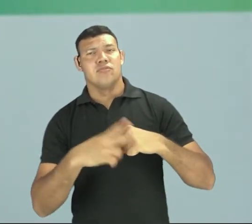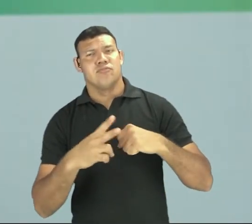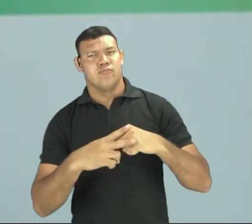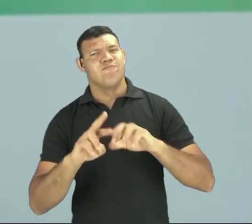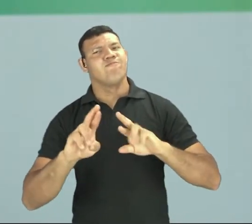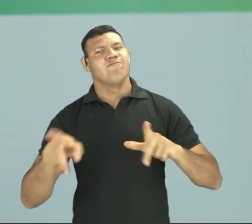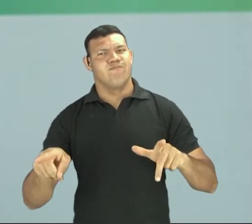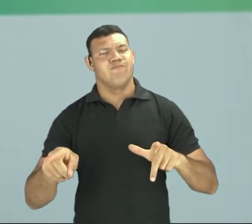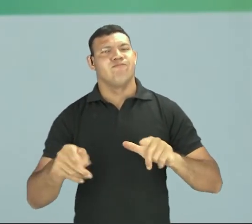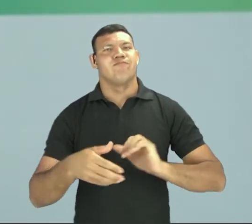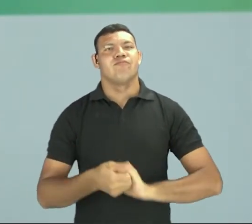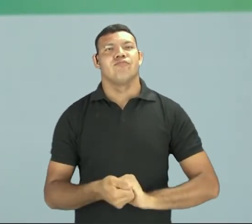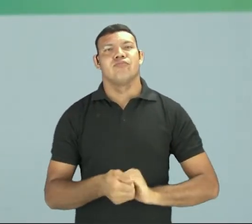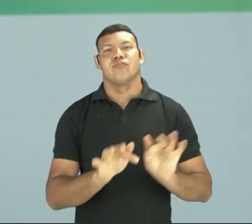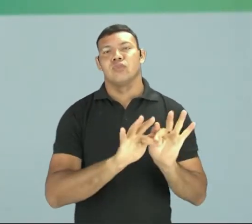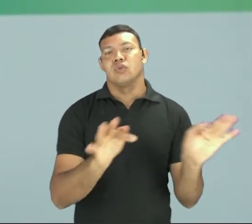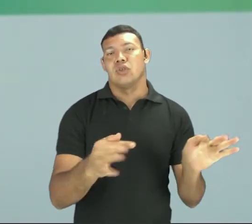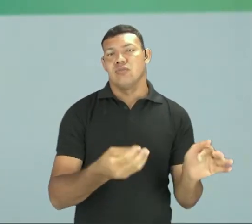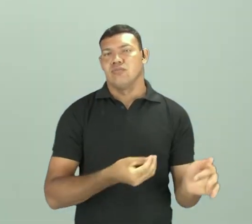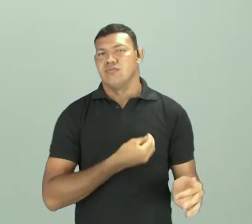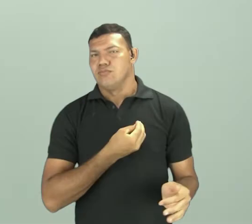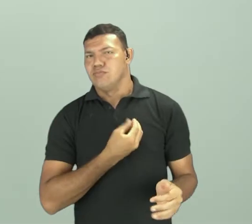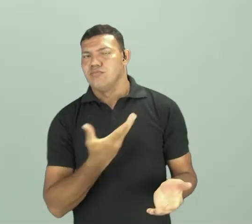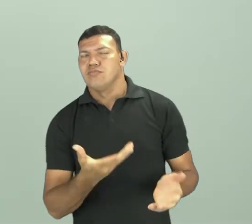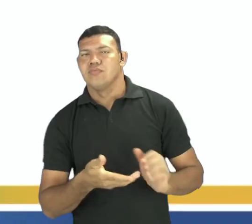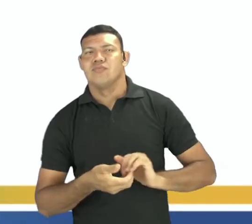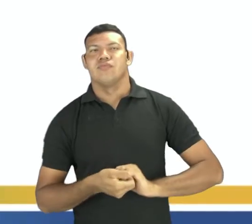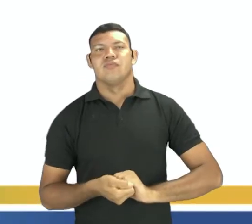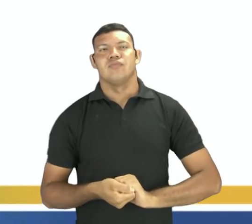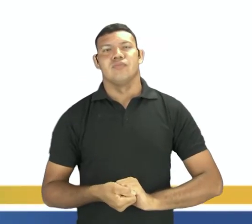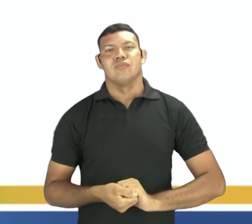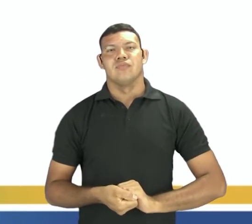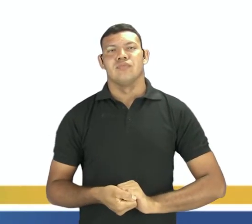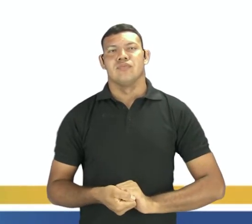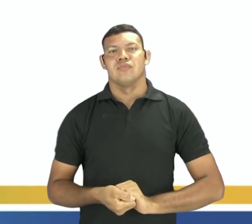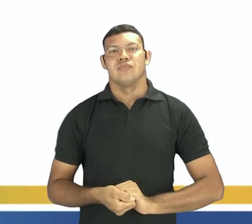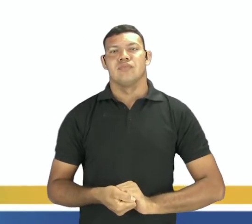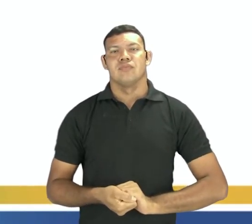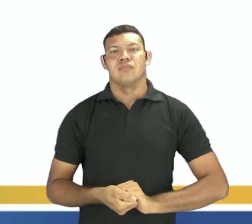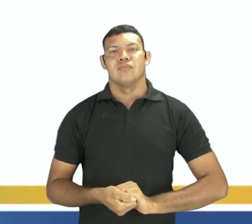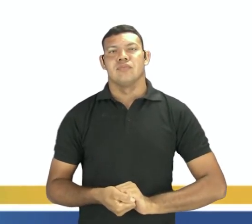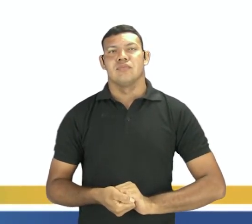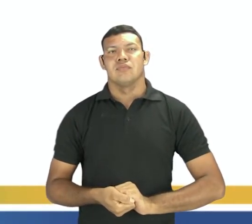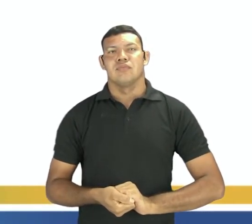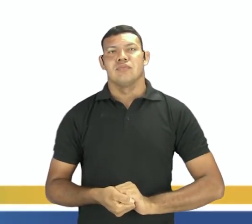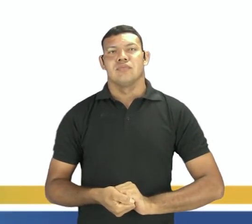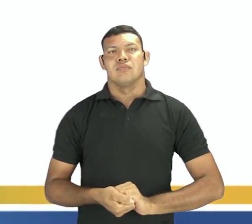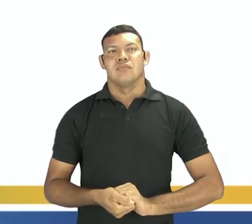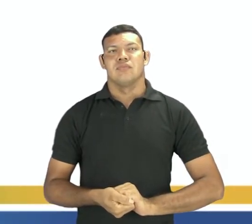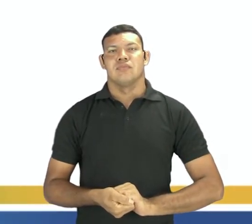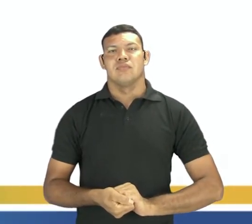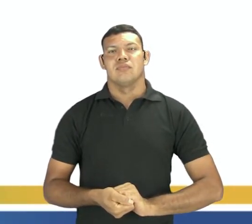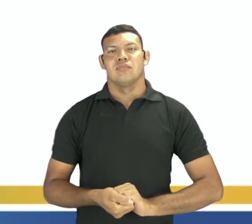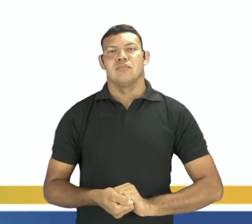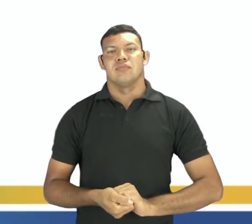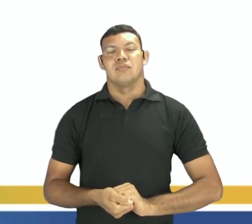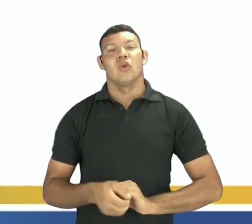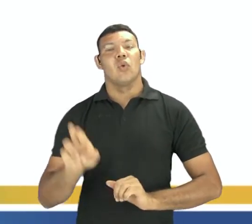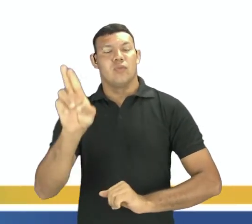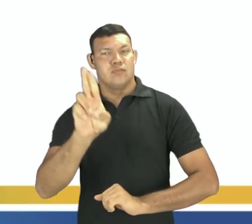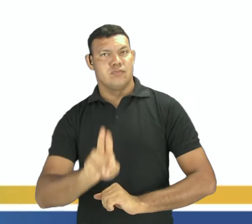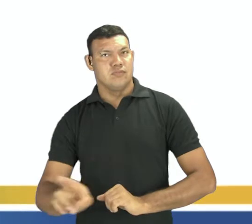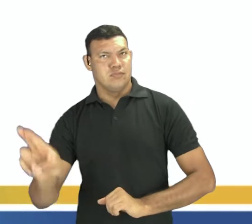pouquinho diferente. Ok? So follow up with me. Simple present, passive. Nós vamos utilizar